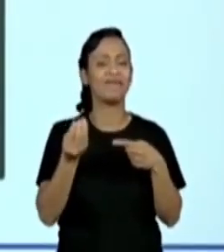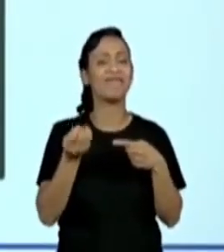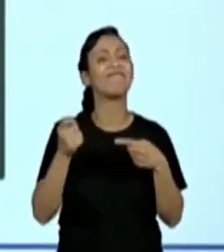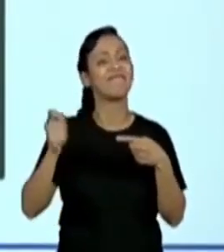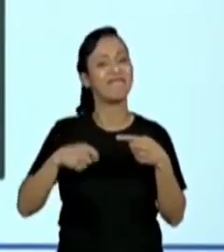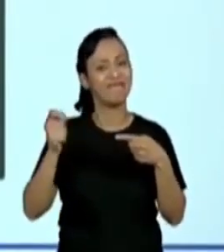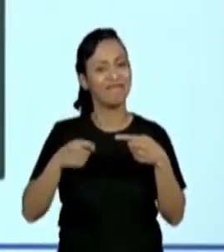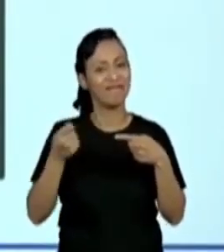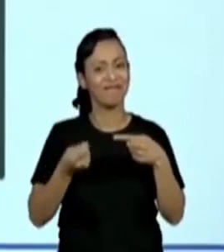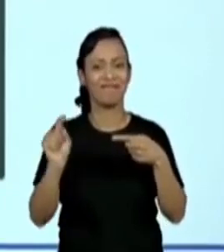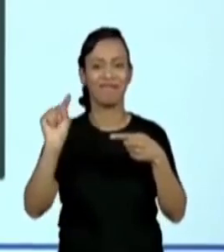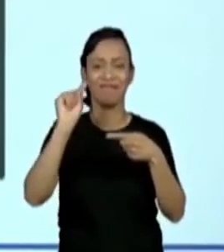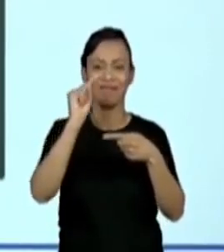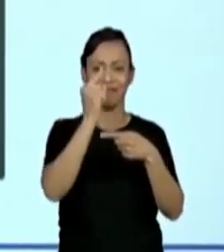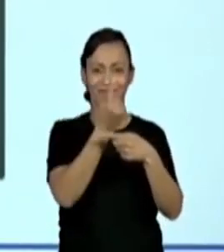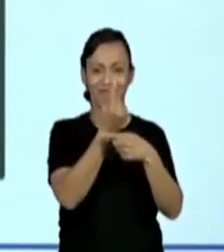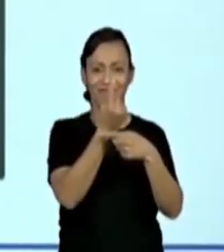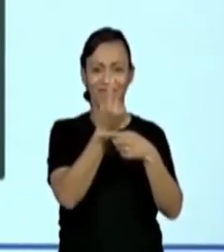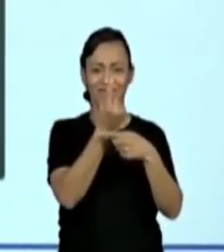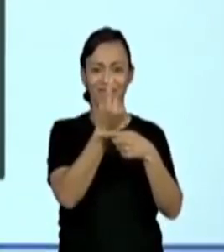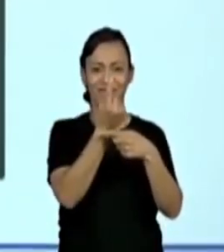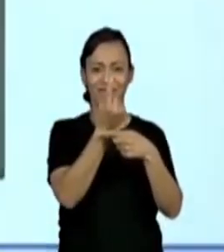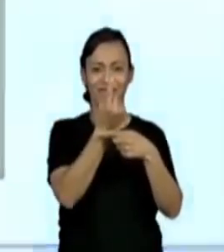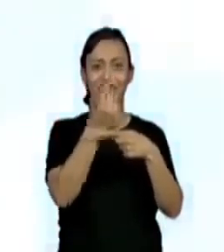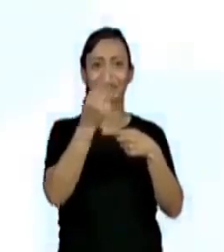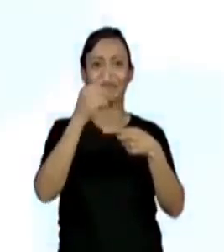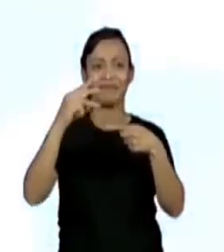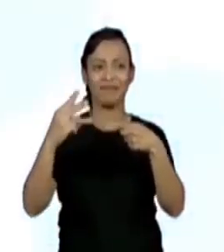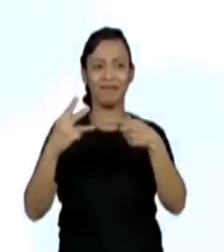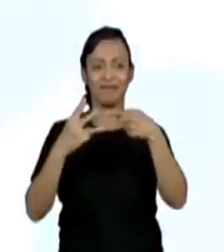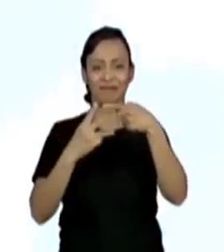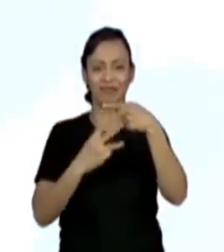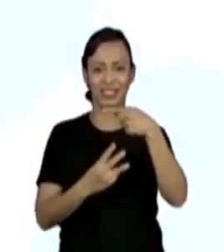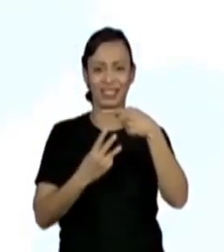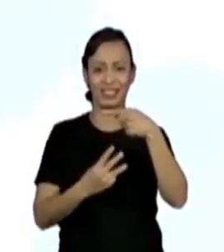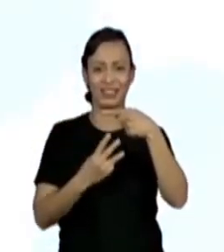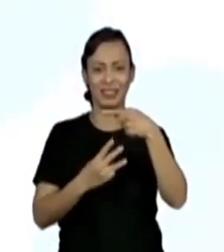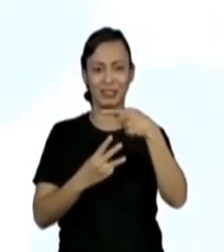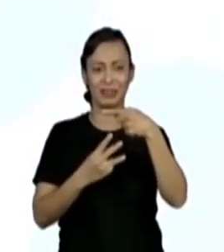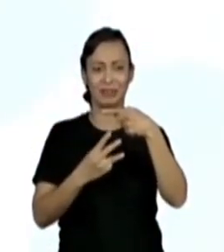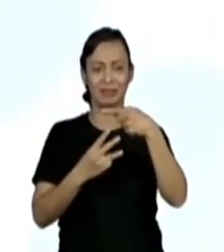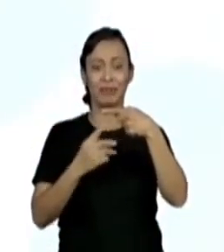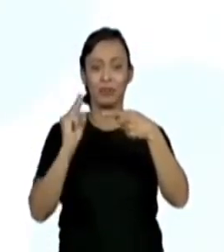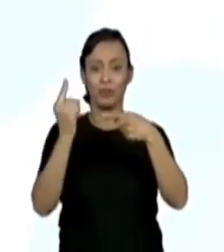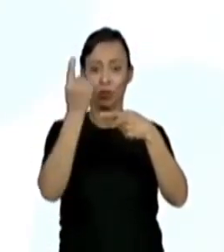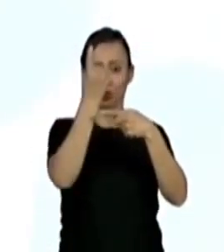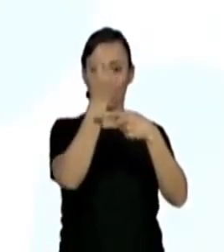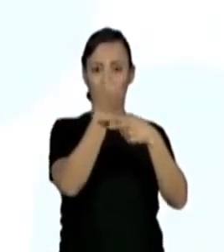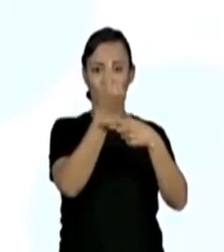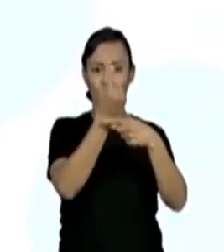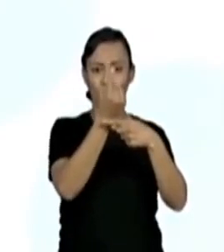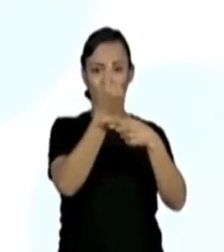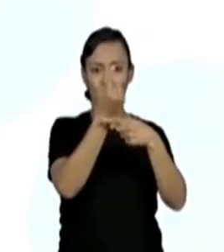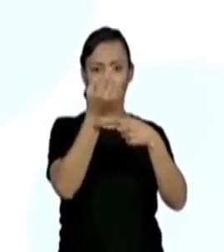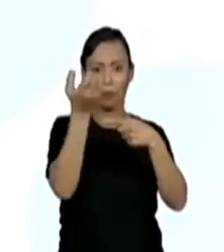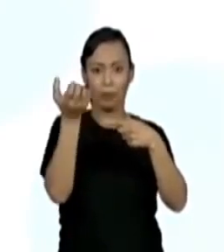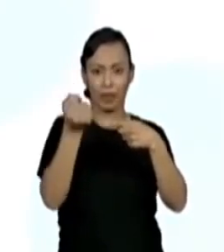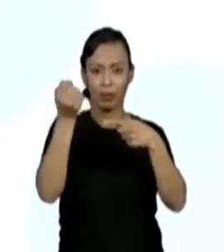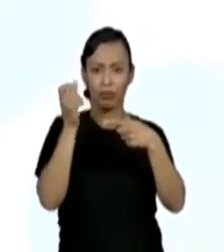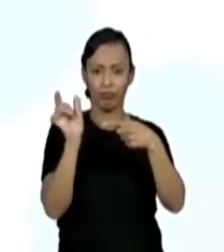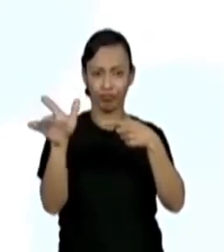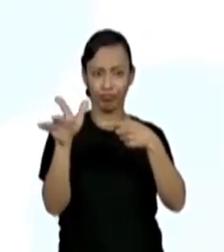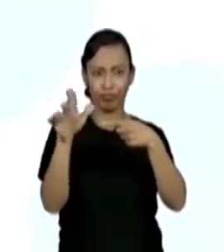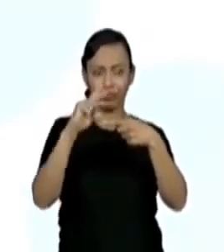e o meu denominador vai ser então o TRS também que é o